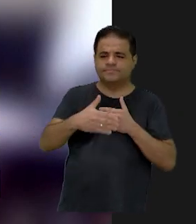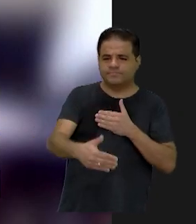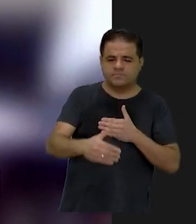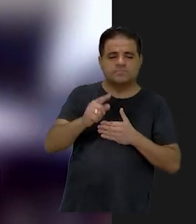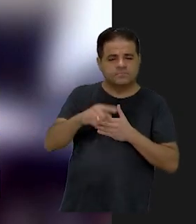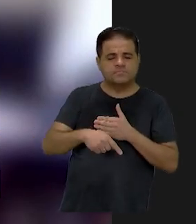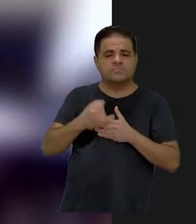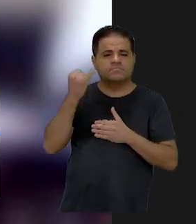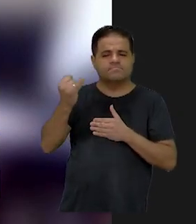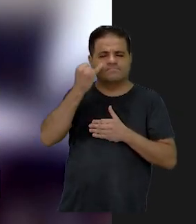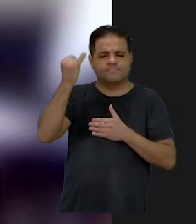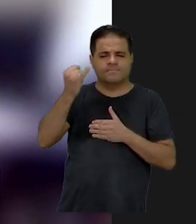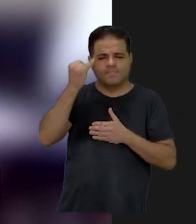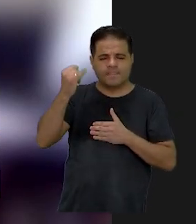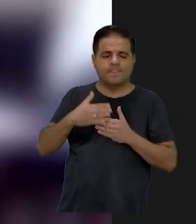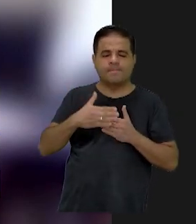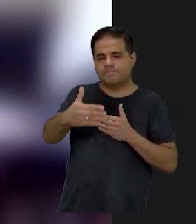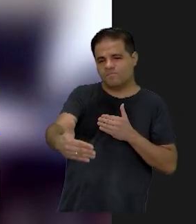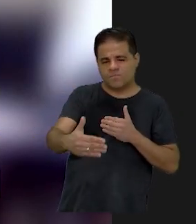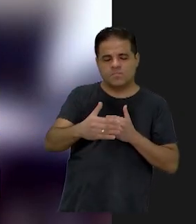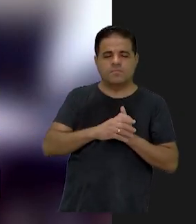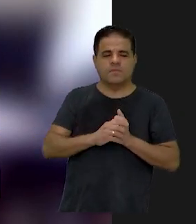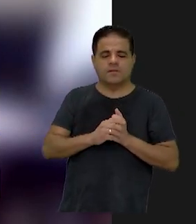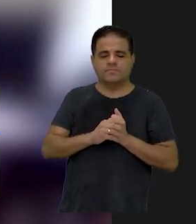O Educação Empreendedora